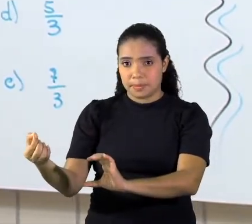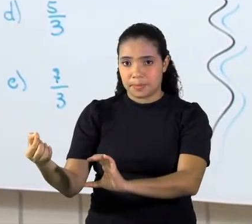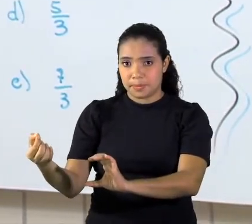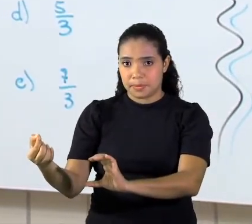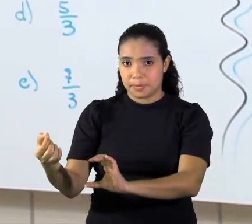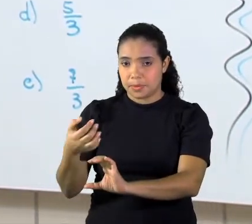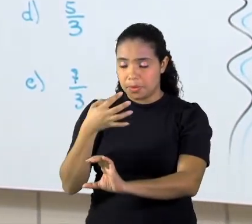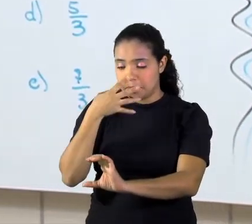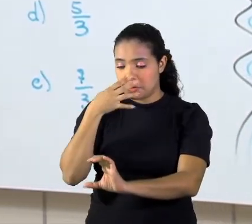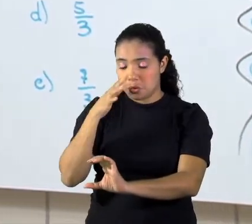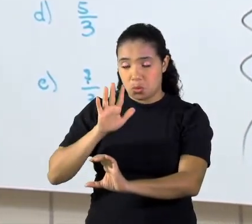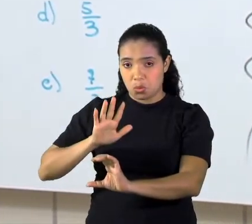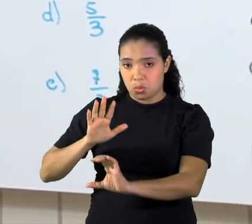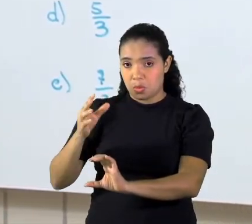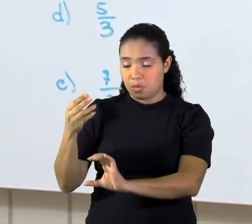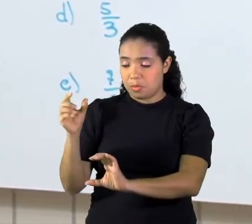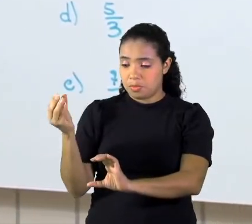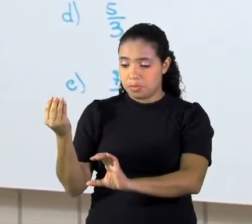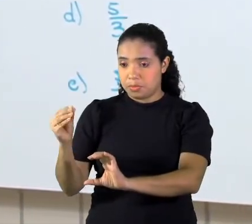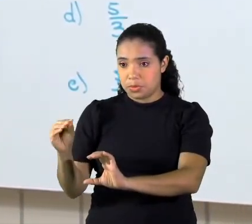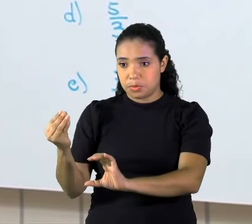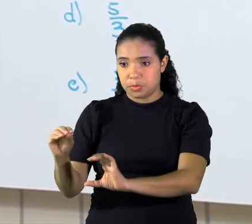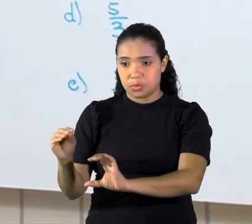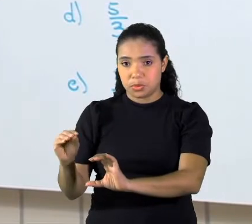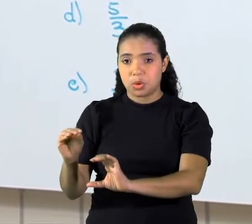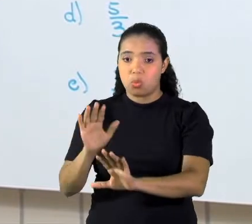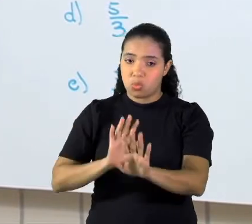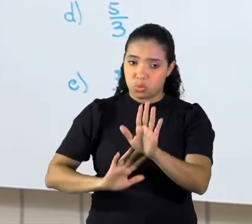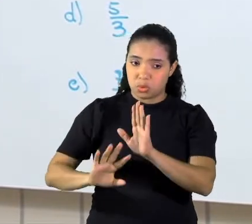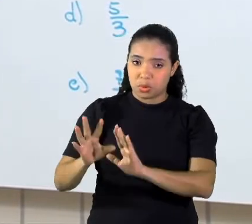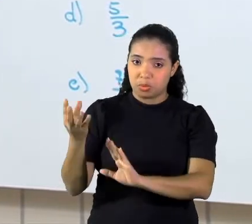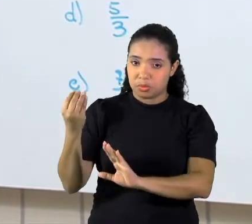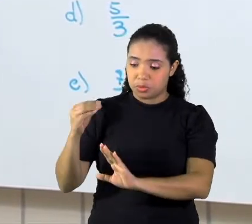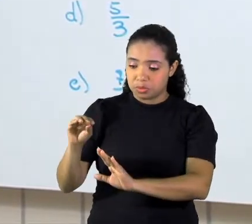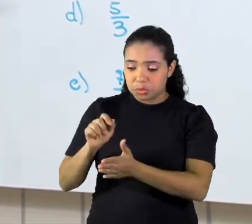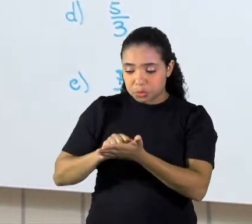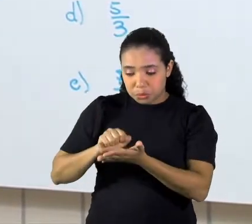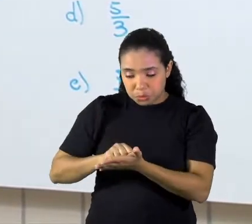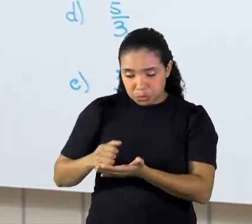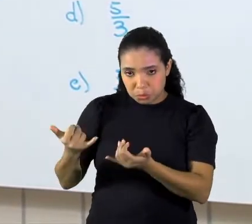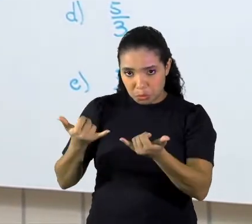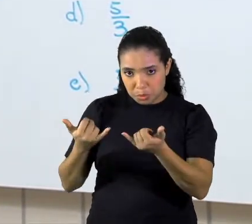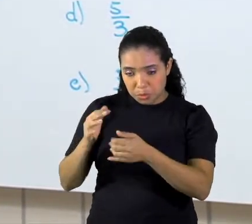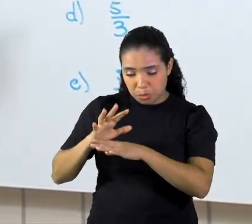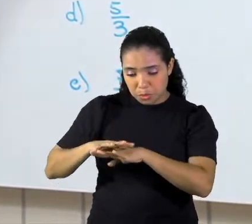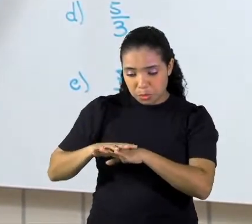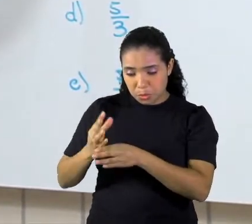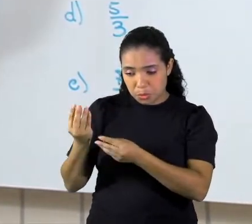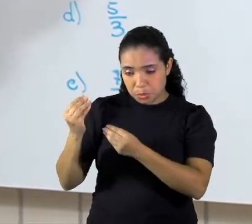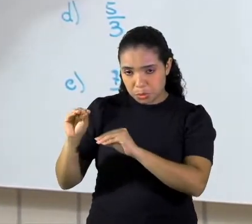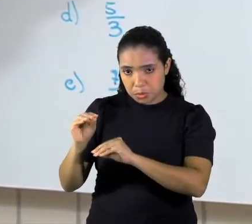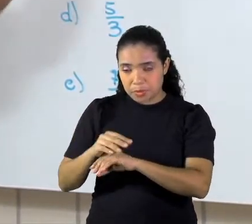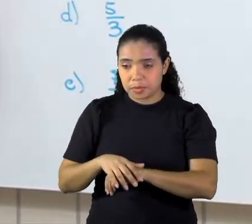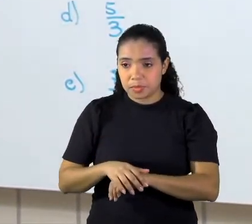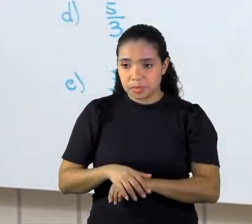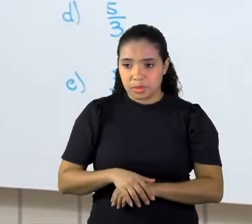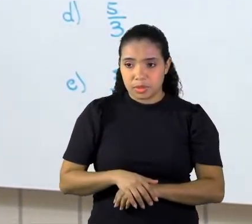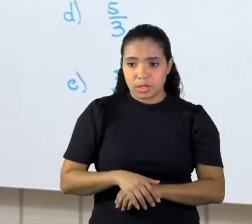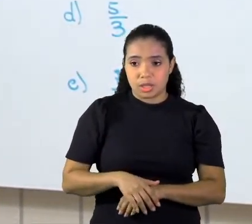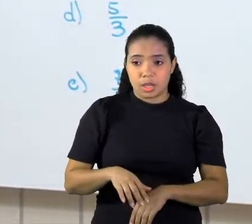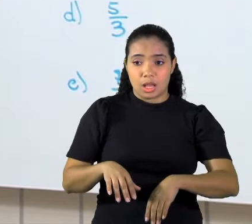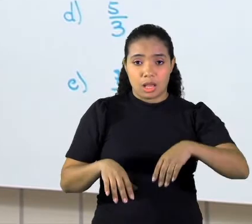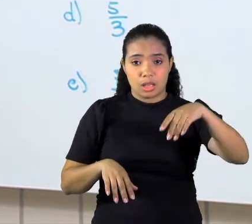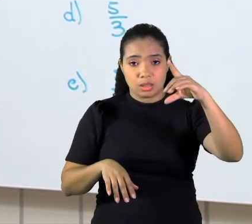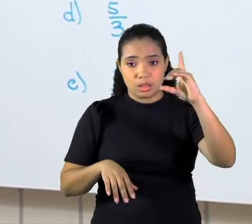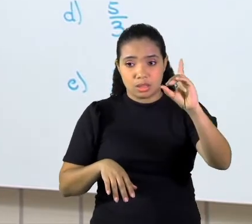Observe que eu tive o cuidado de anotar cada informação matemática que o problema me trouxe, ok? Eu vou terminar a leitura. A medida de